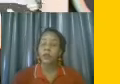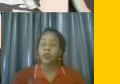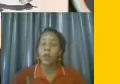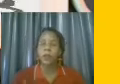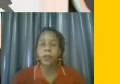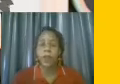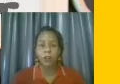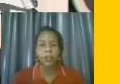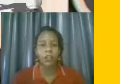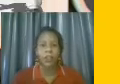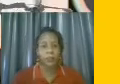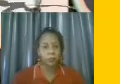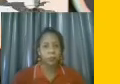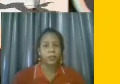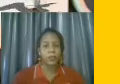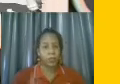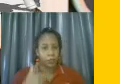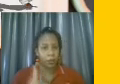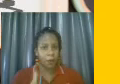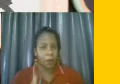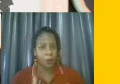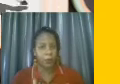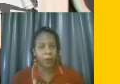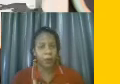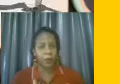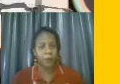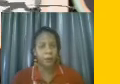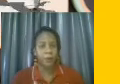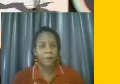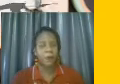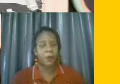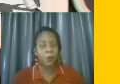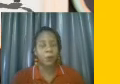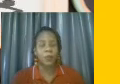preciso de total dedicação de vocês. Posso contar